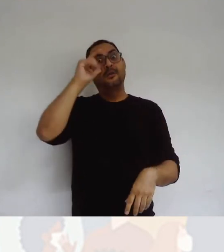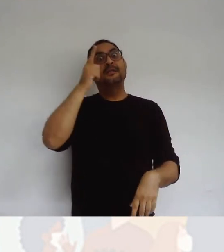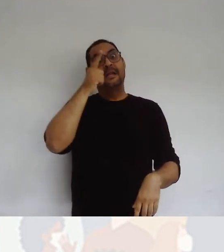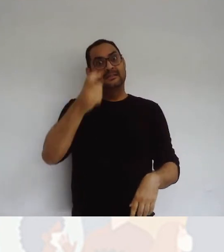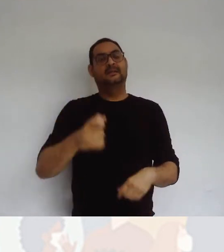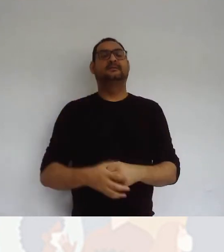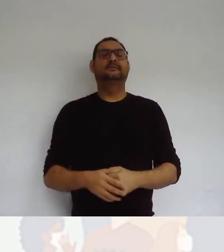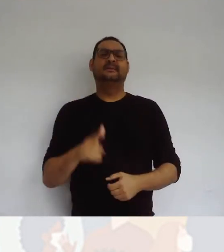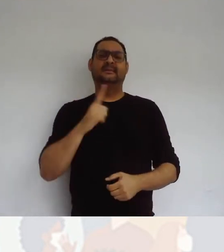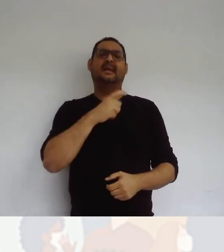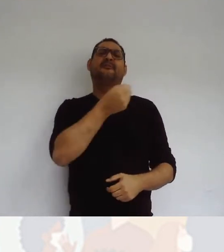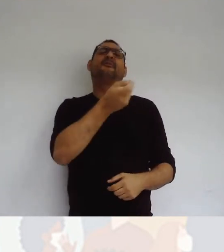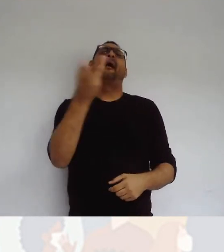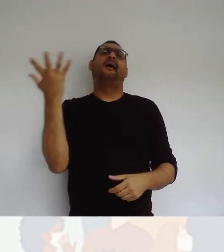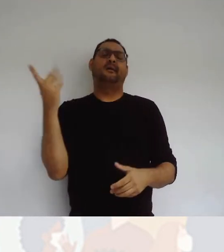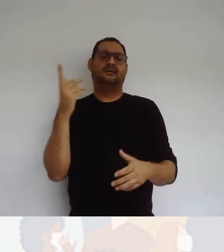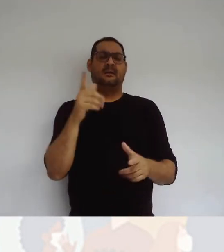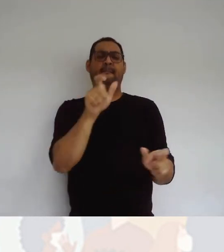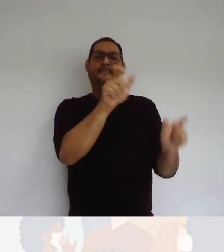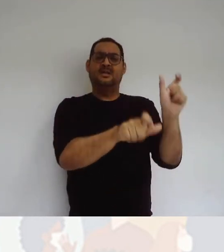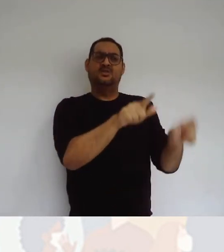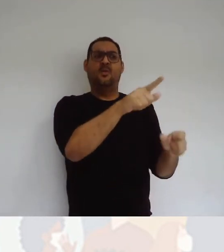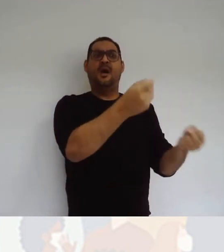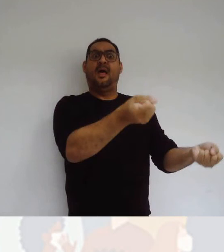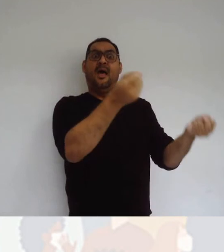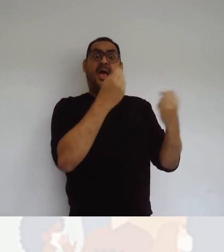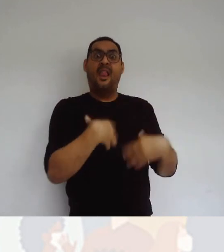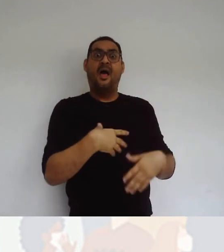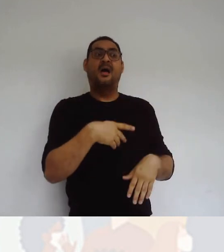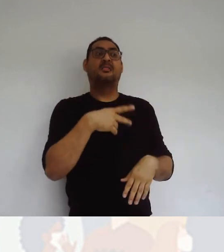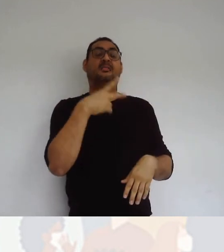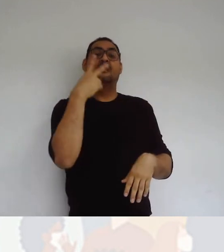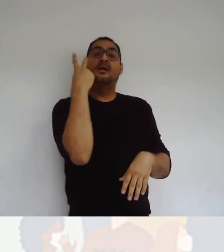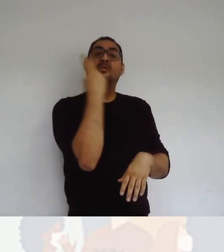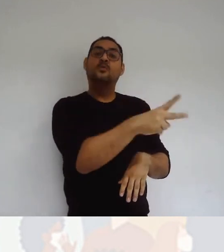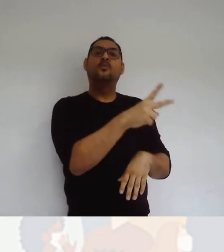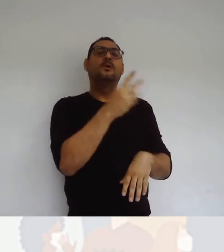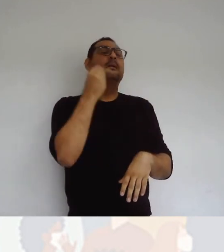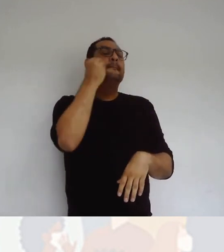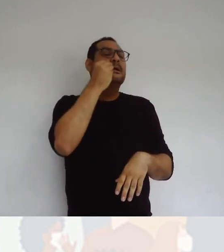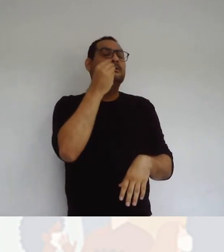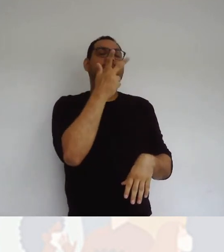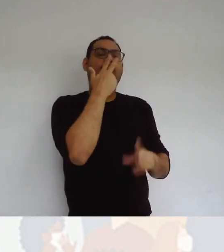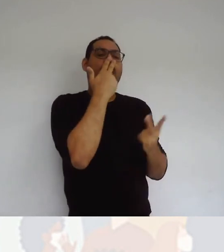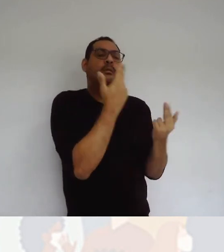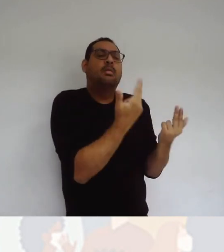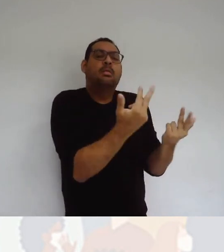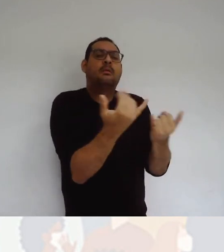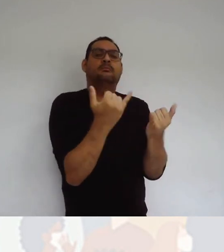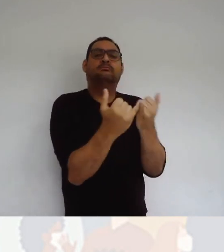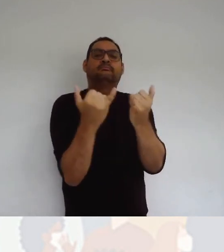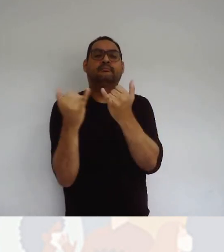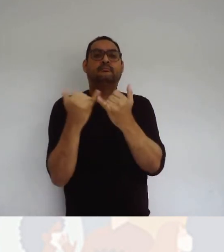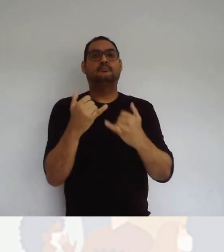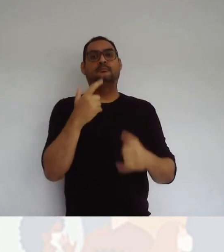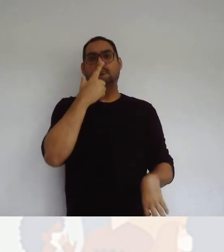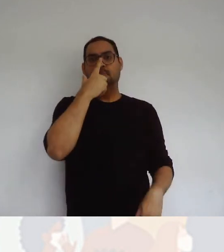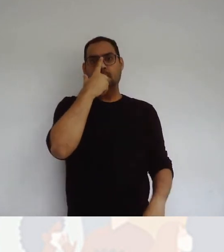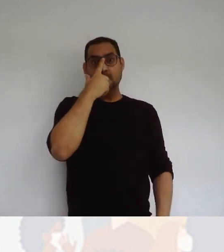Inúmeros casos de pessoas que relatam essas histórias parecidas, né? Eu tive que